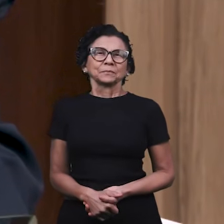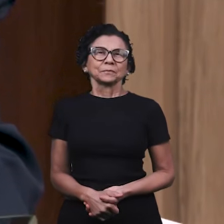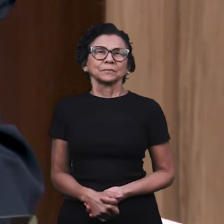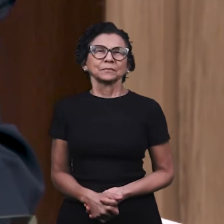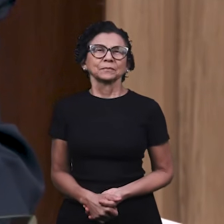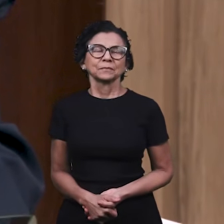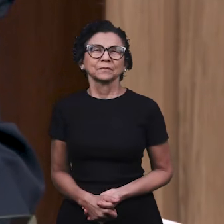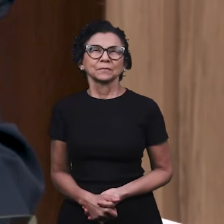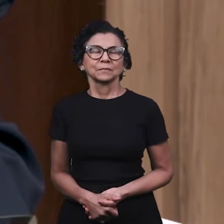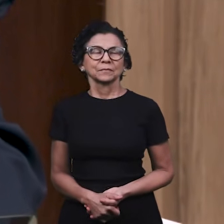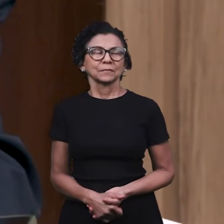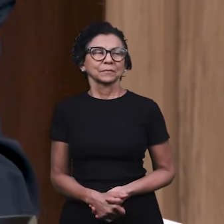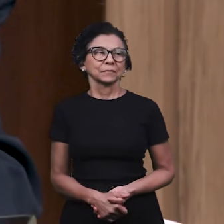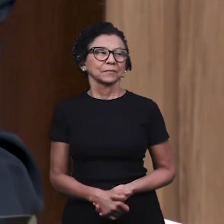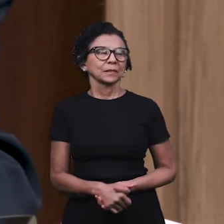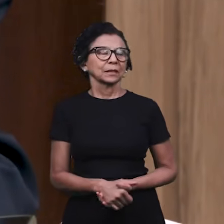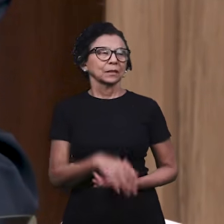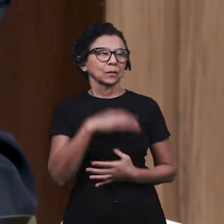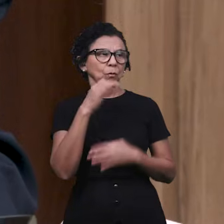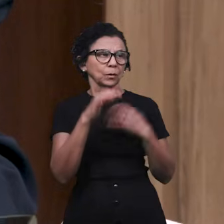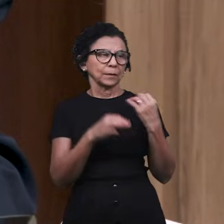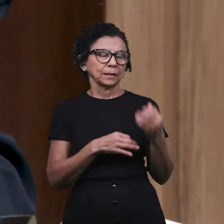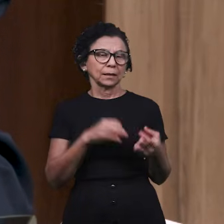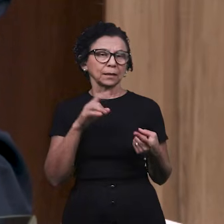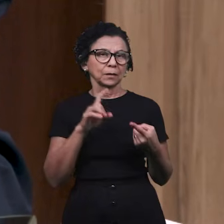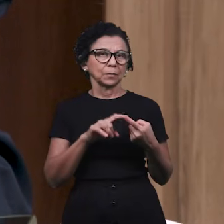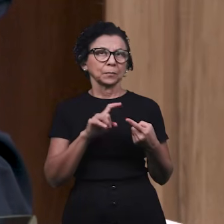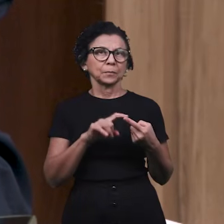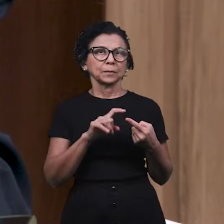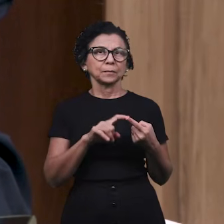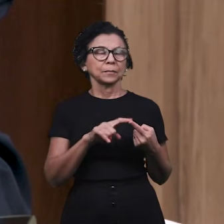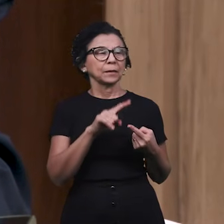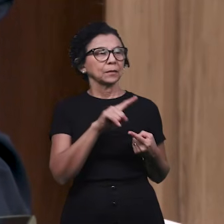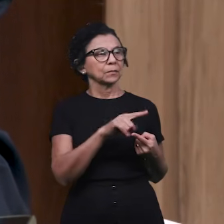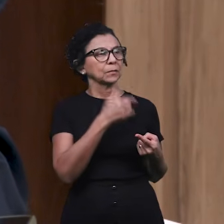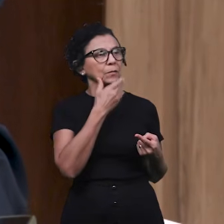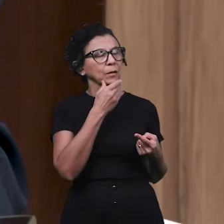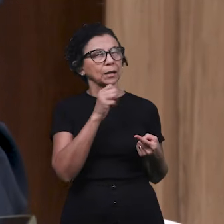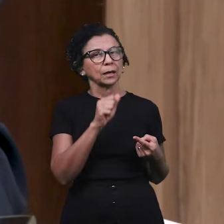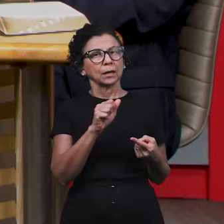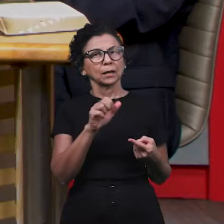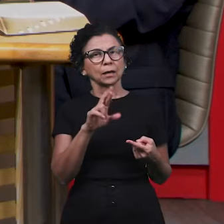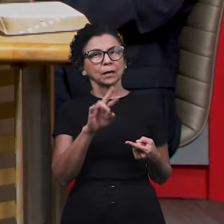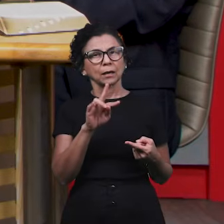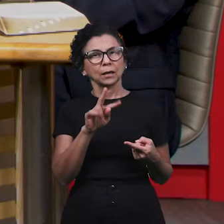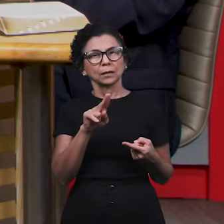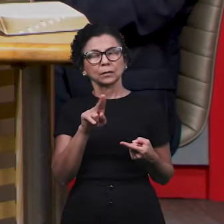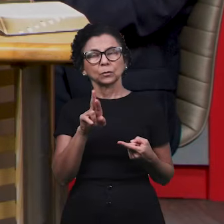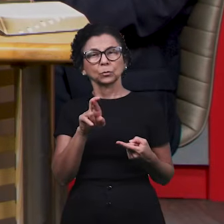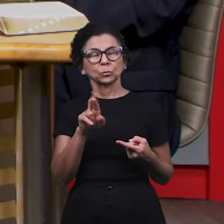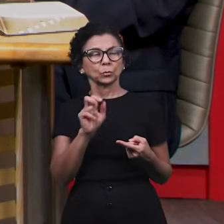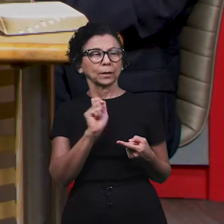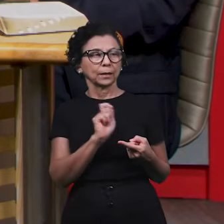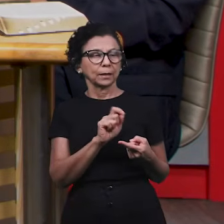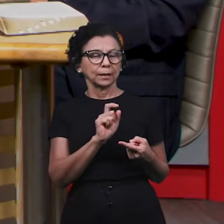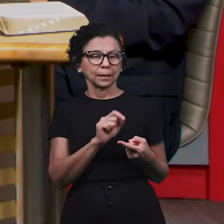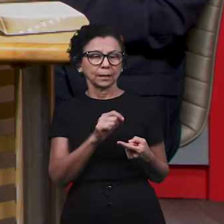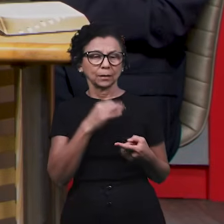desses dois assuntos. O primeiro, você pode comentar, Arthur, por favor, com relação à questão